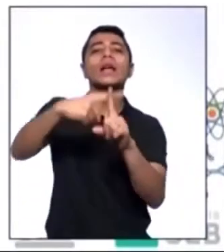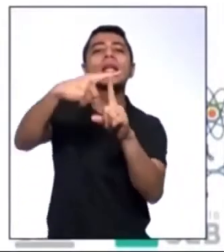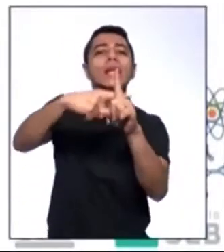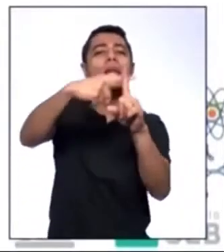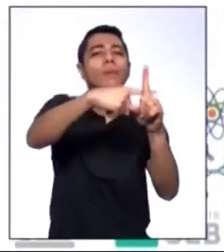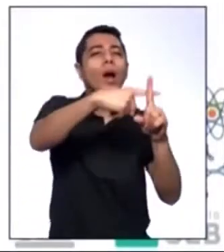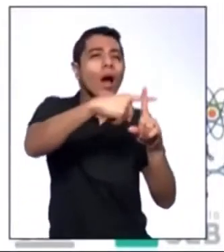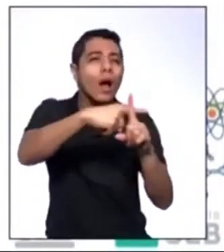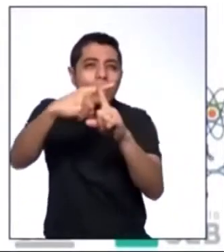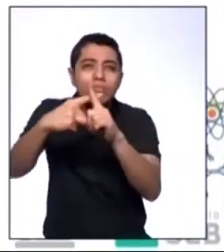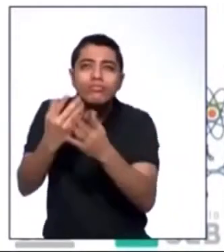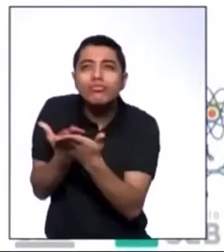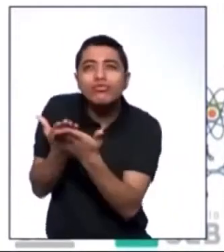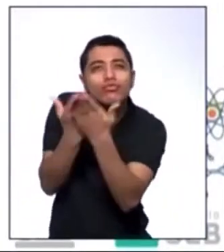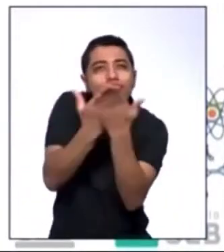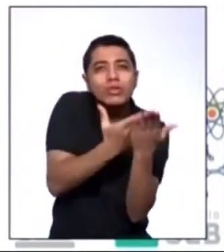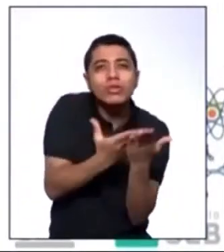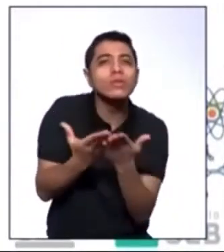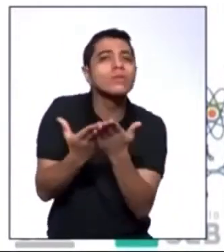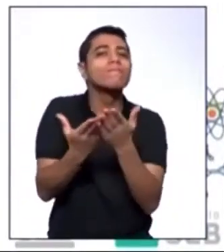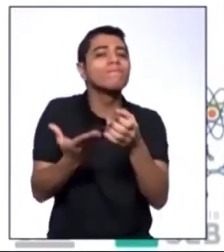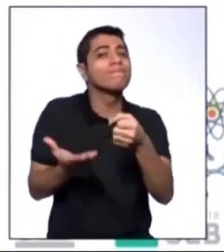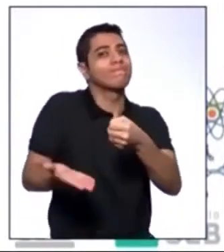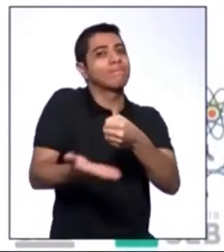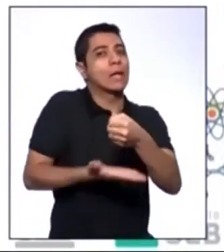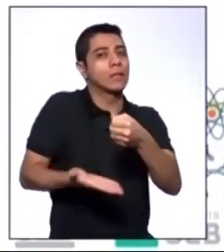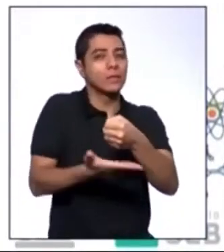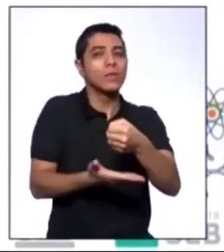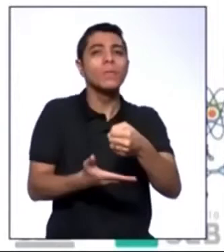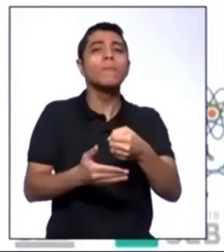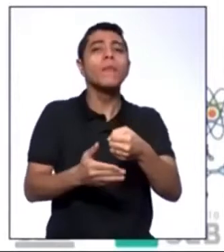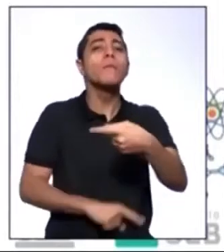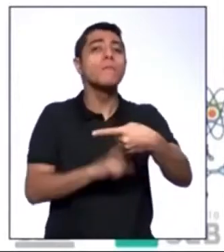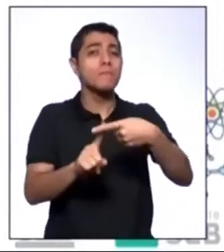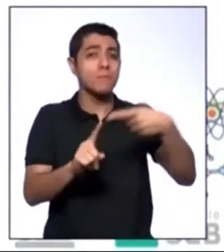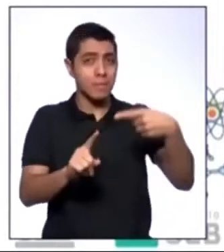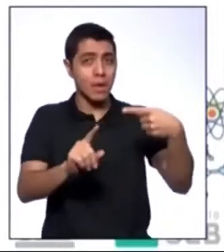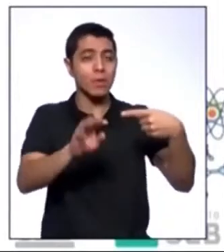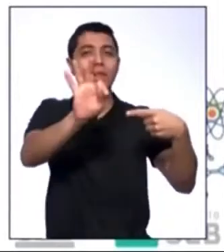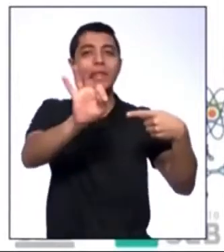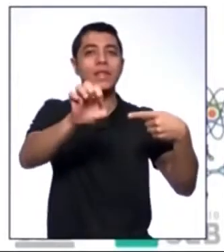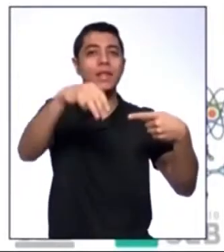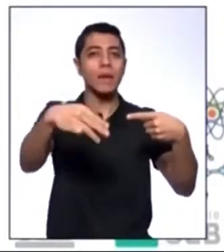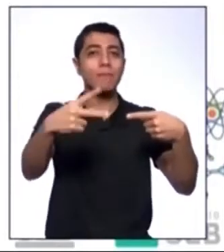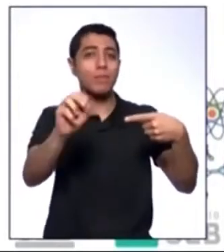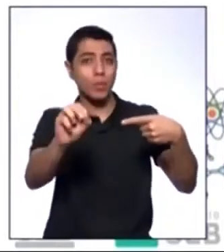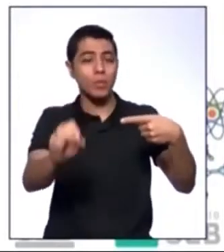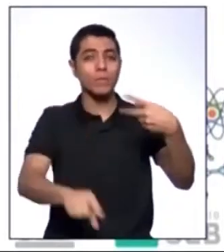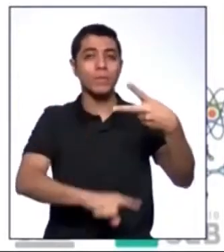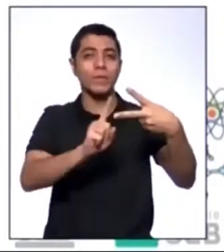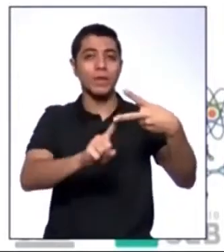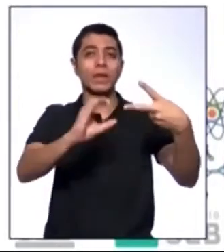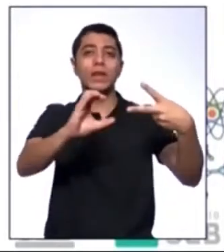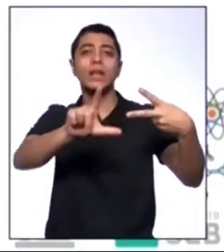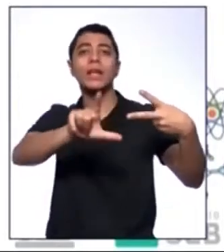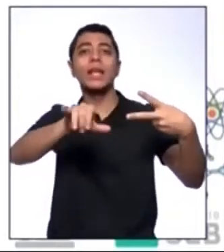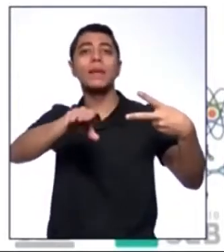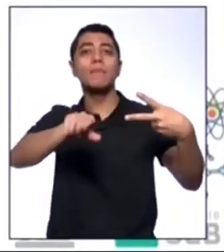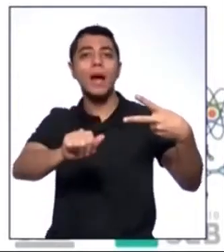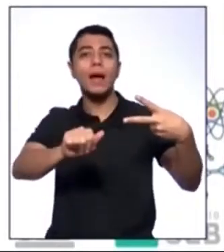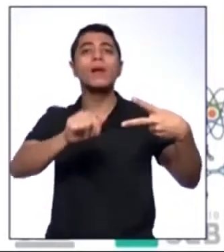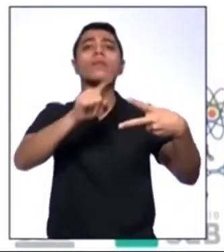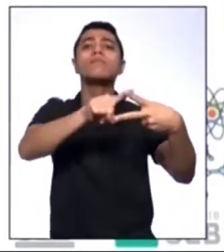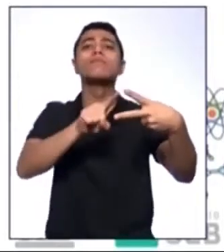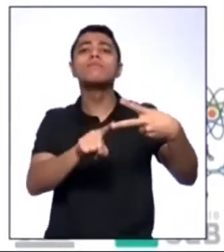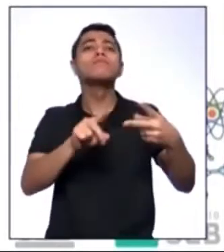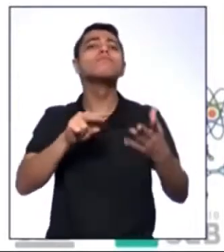começar discutindo o que é tempo e o que é clima. Me ajuda a fazer essa discussão, galera. Você acha que tempo e clima é a mesma